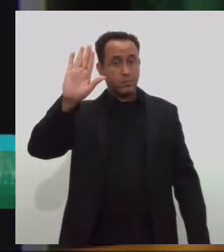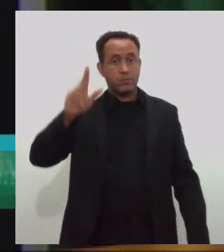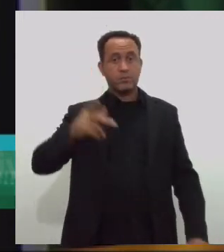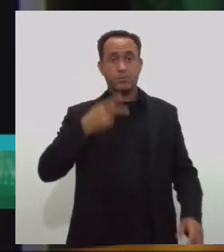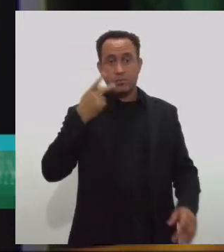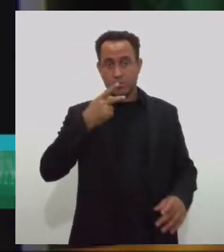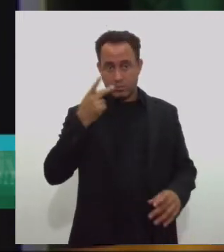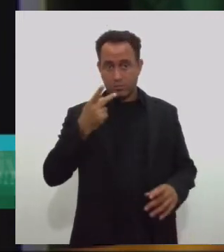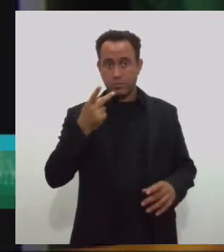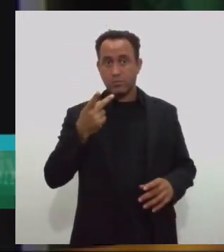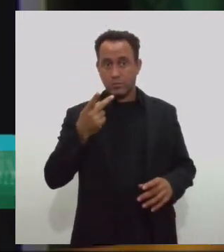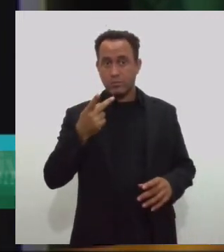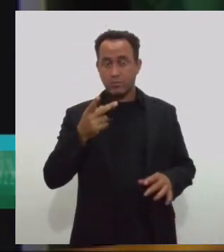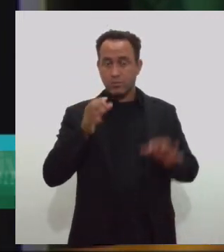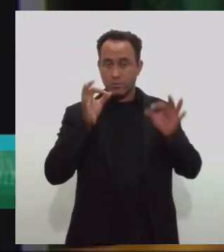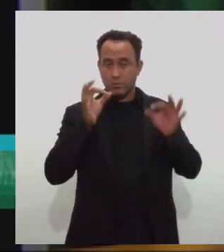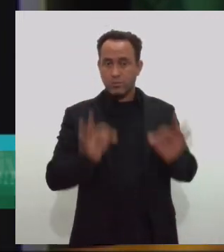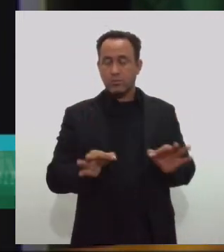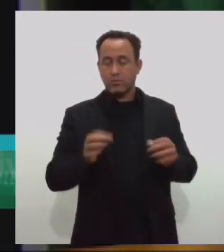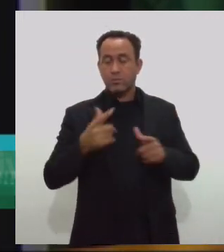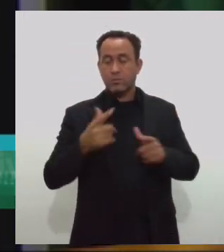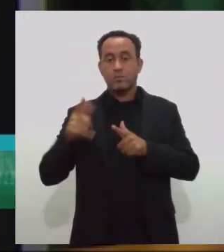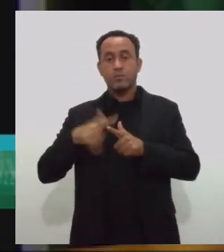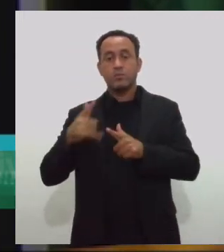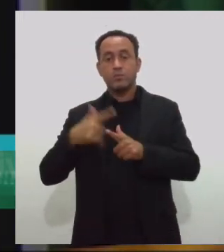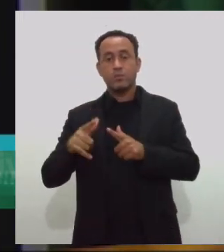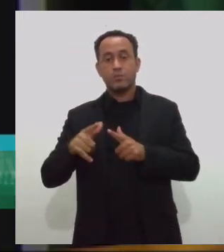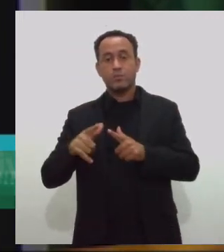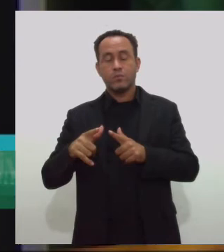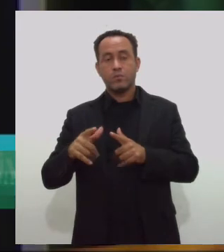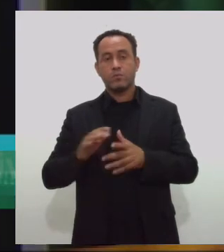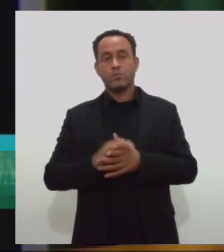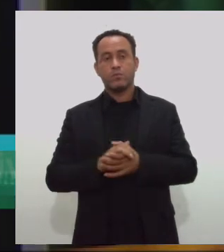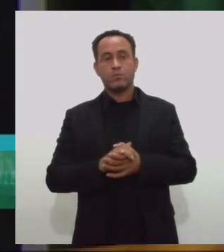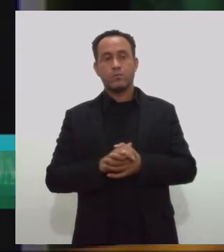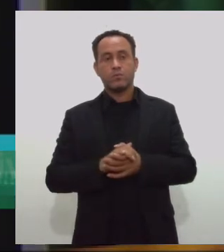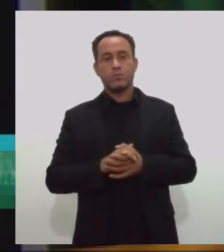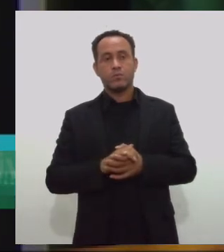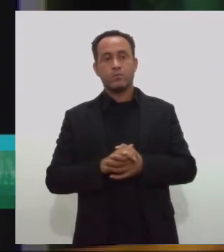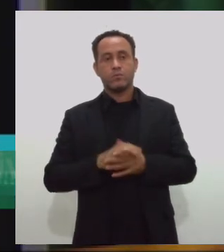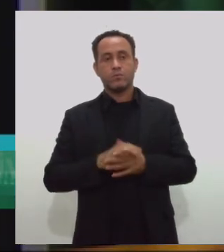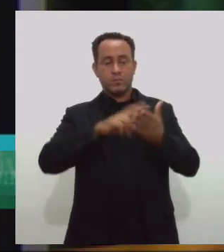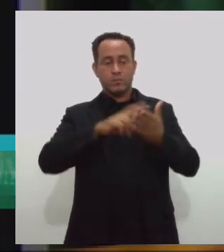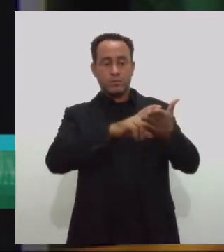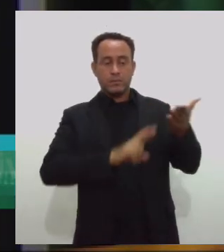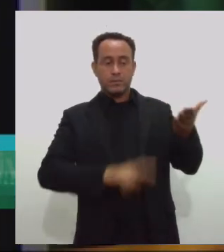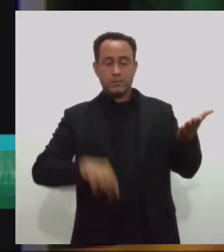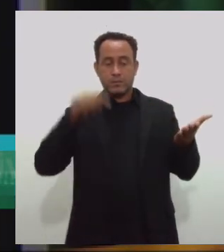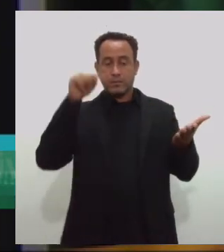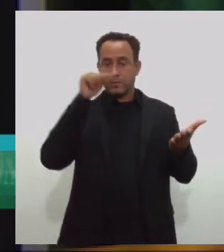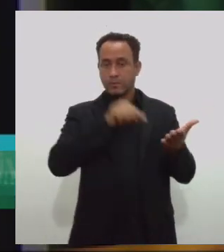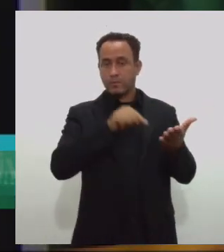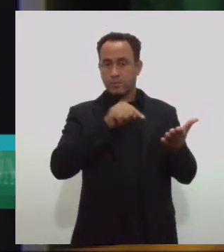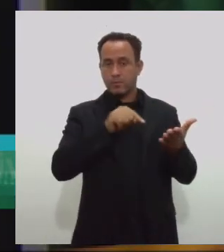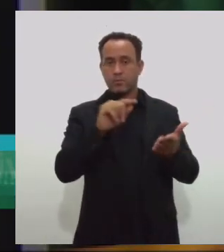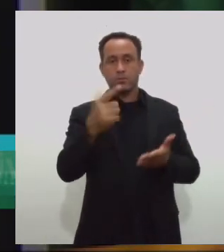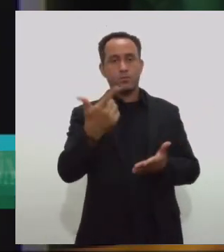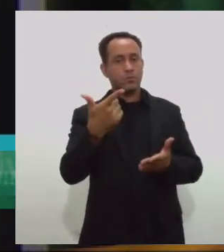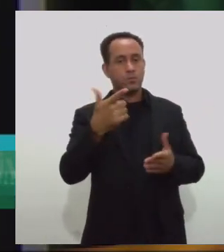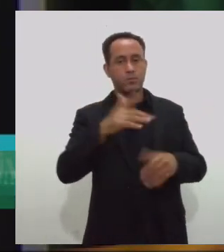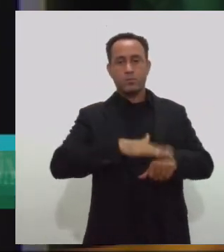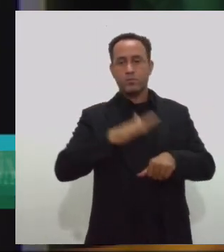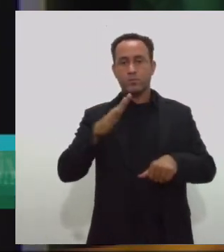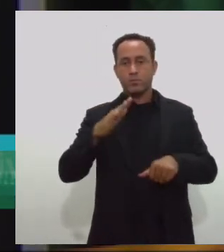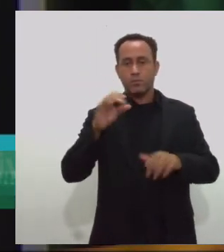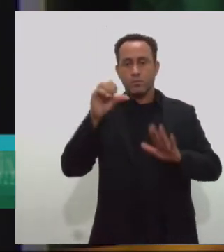enriquecimento ilícito e de prejuízo ao erário. Neste relatório, nós não temos mais pena